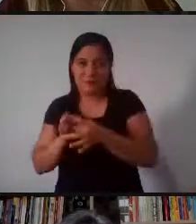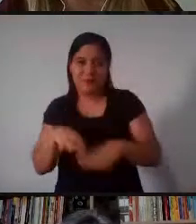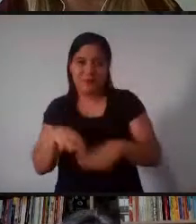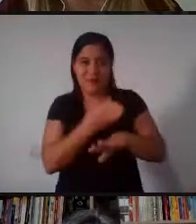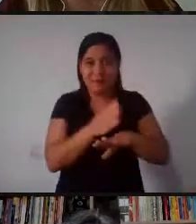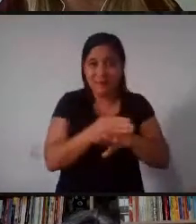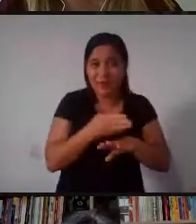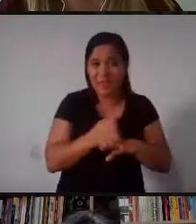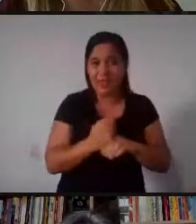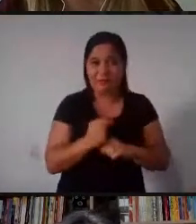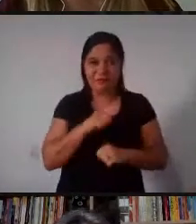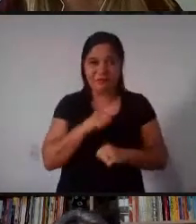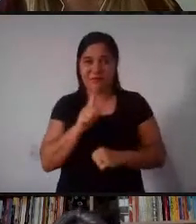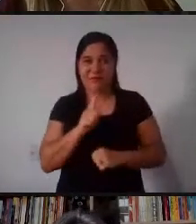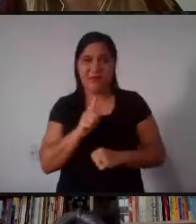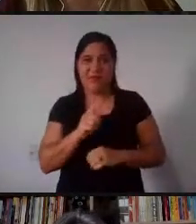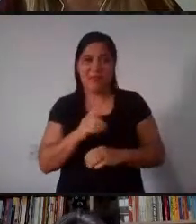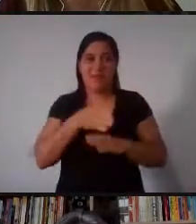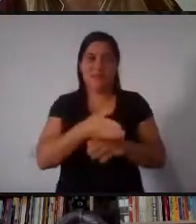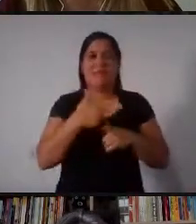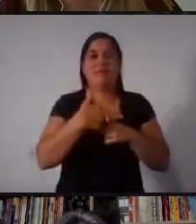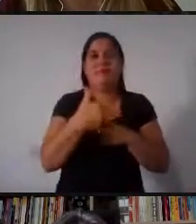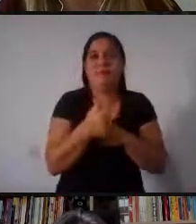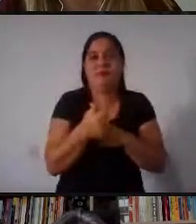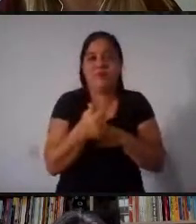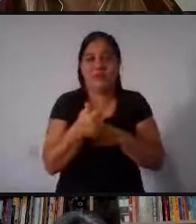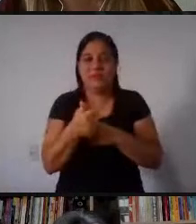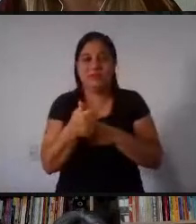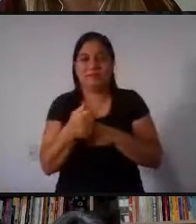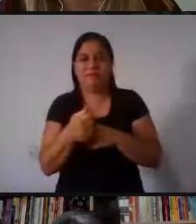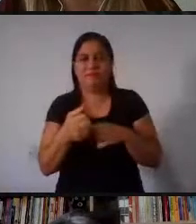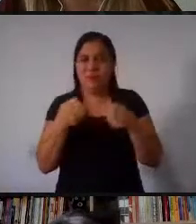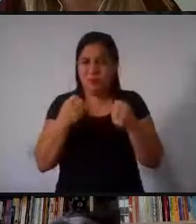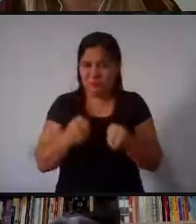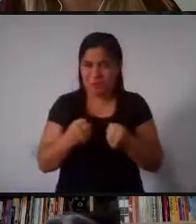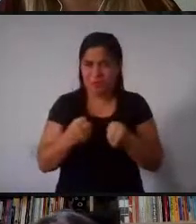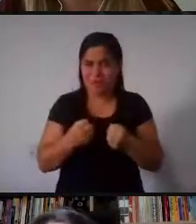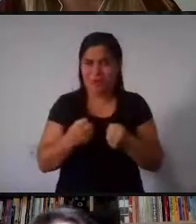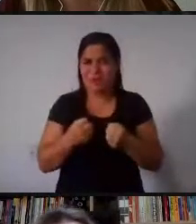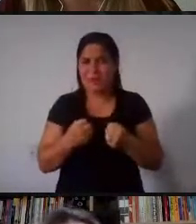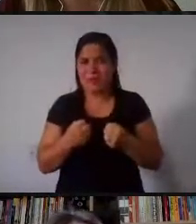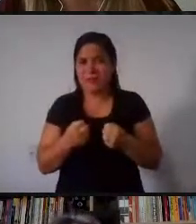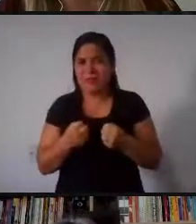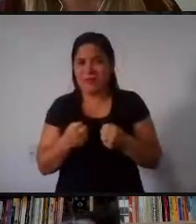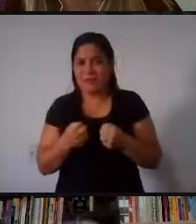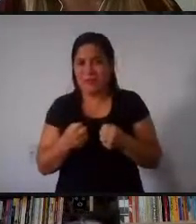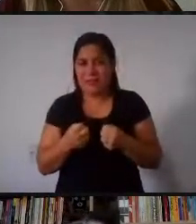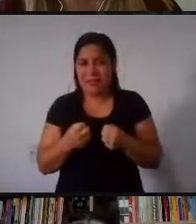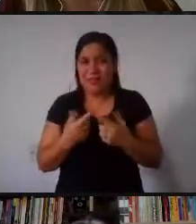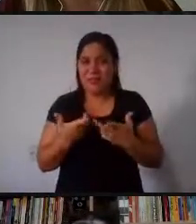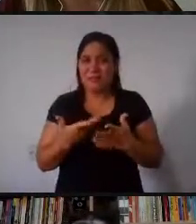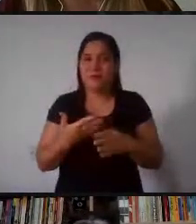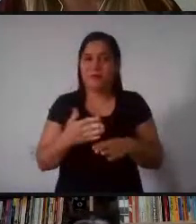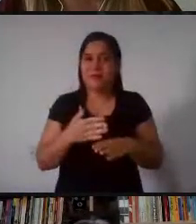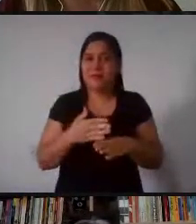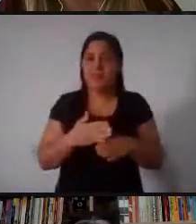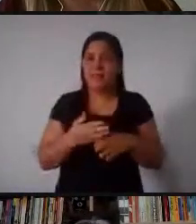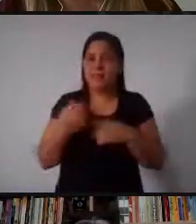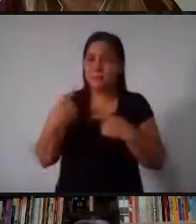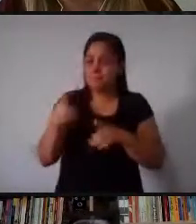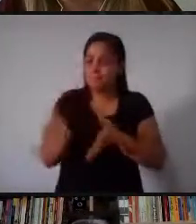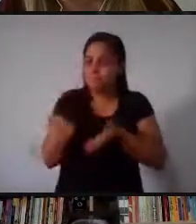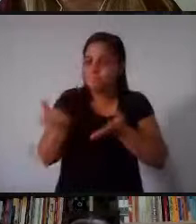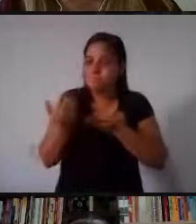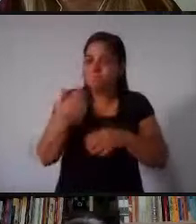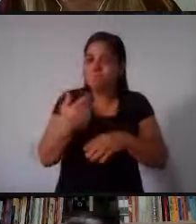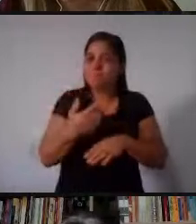chegar a nenhum lugar. Bom, você até pode, se você tiver muito talento, mas você precisa estimular esse talento, né? Então,